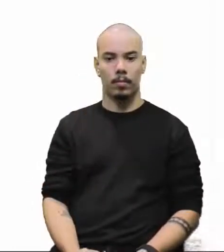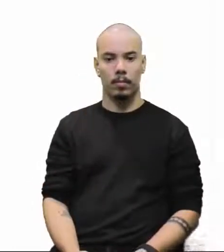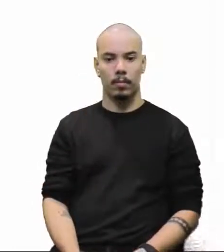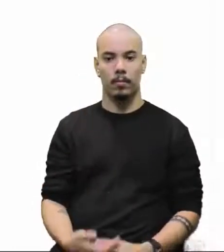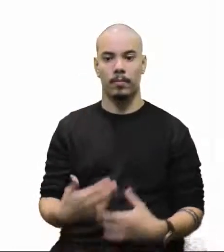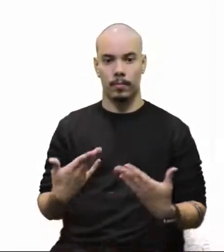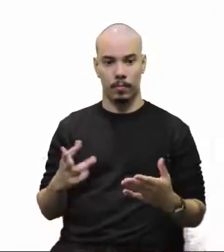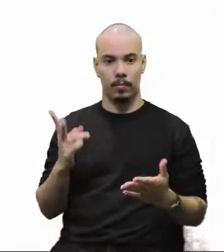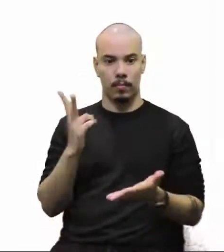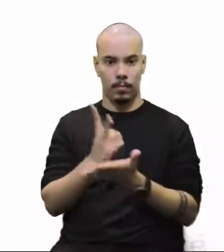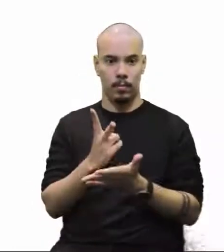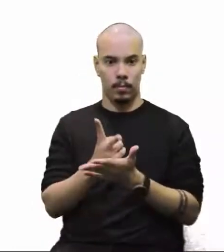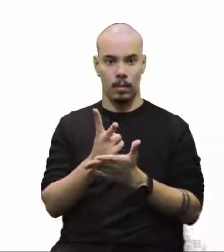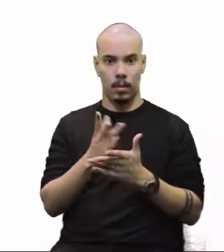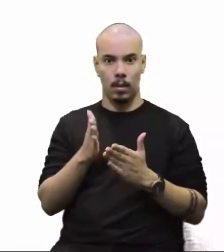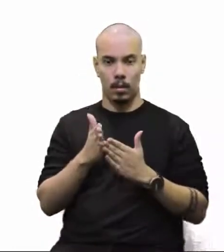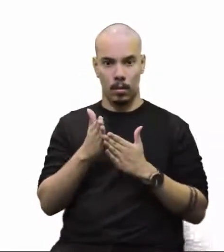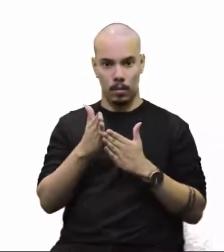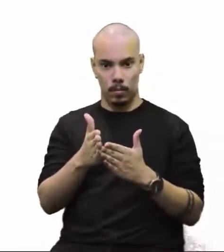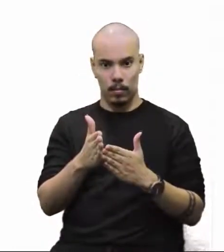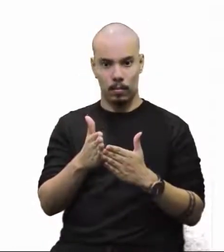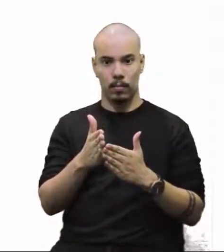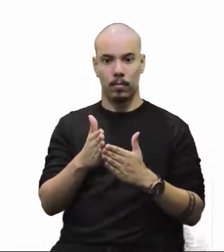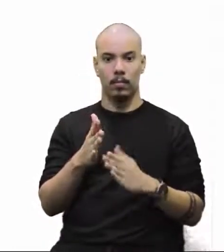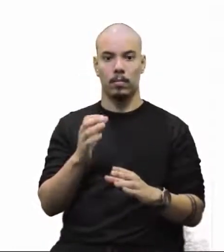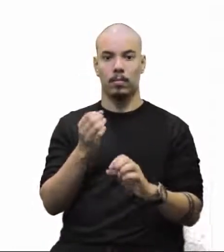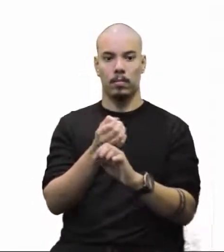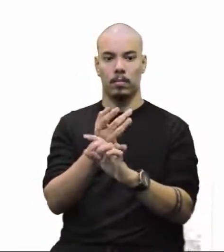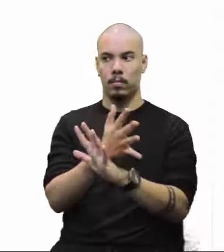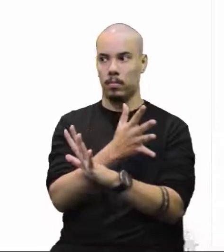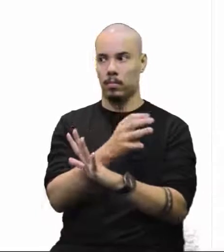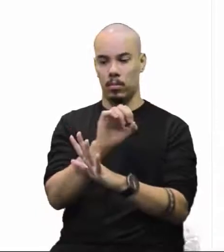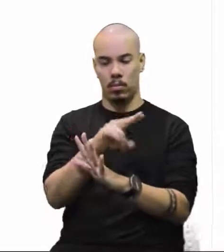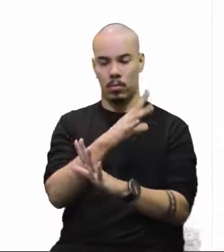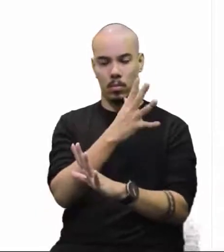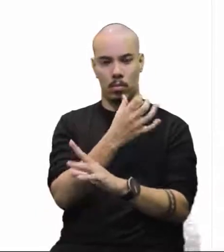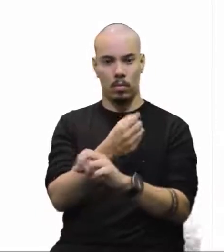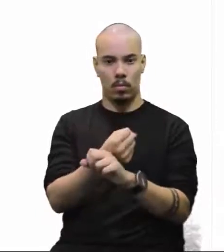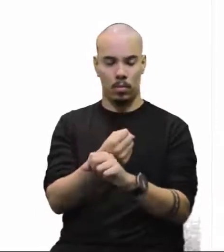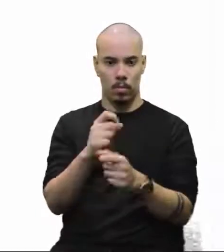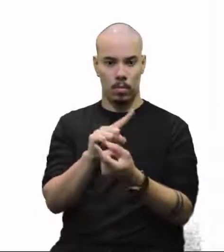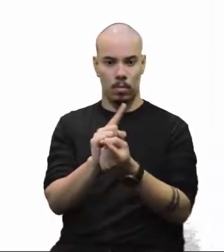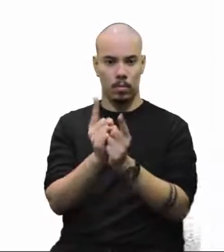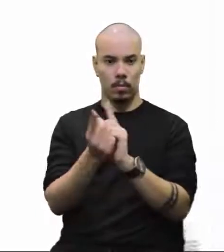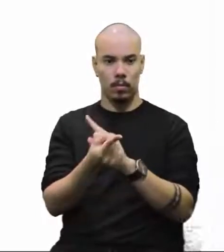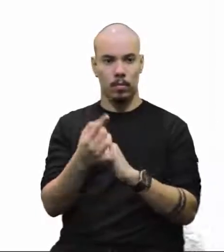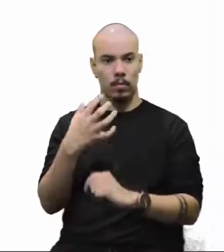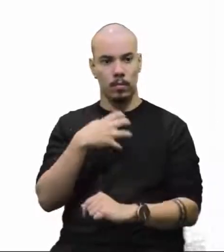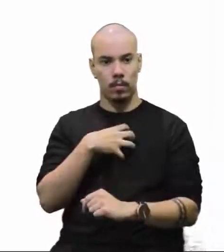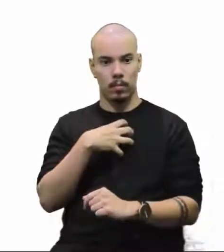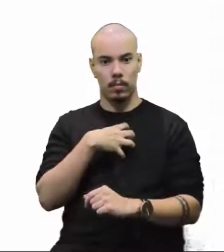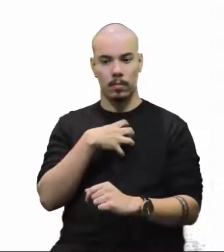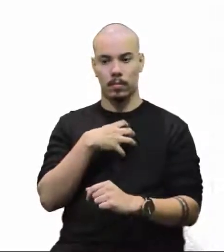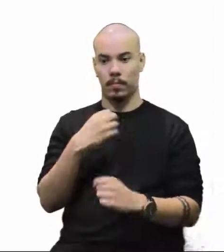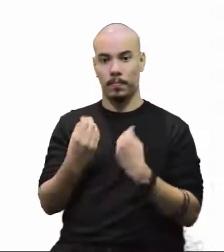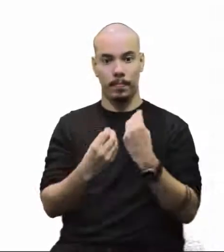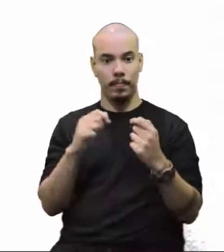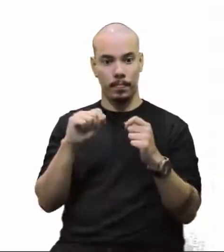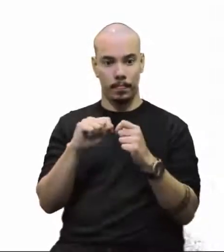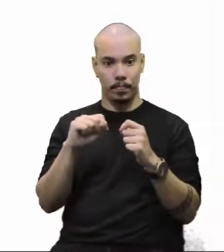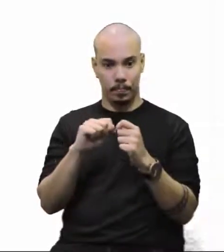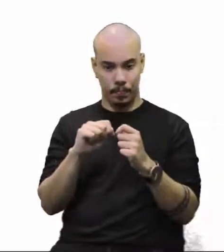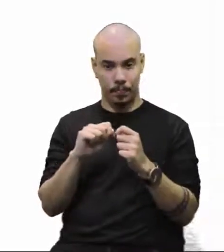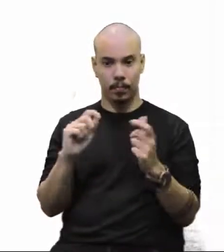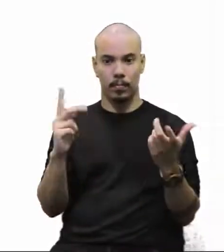mesma direção, atração e direções opostas, ou mesma direção e sentido, atração e sentidos